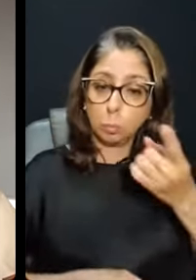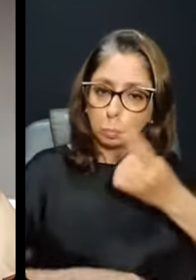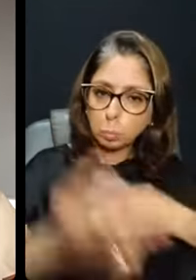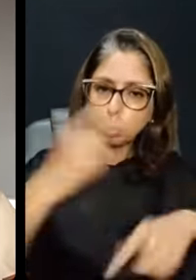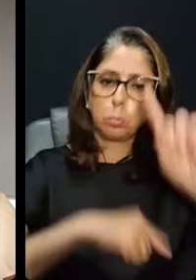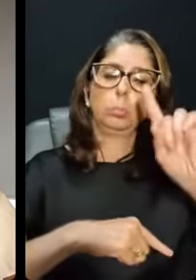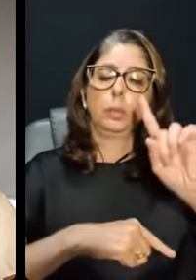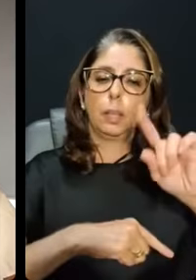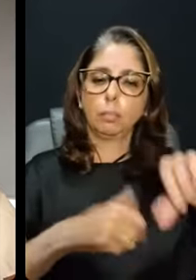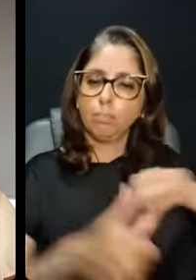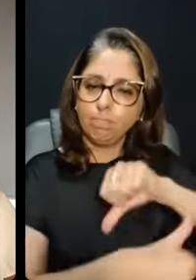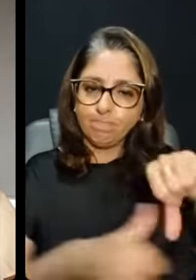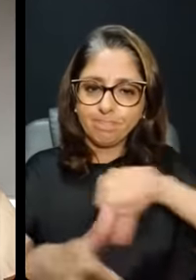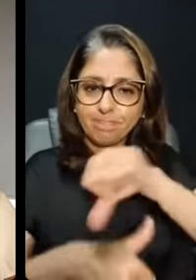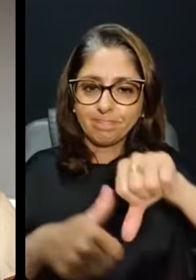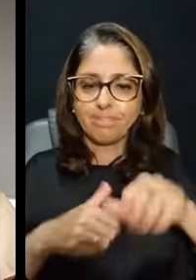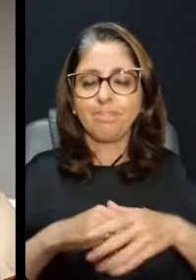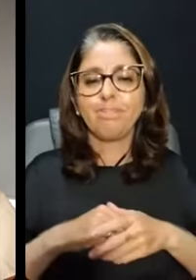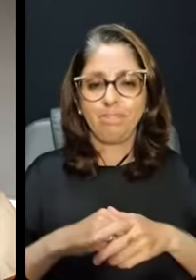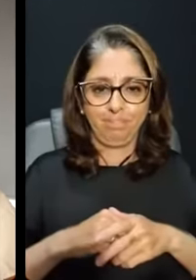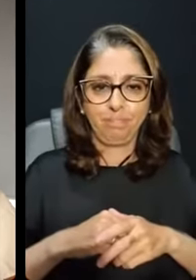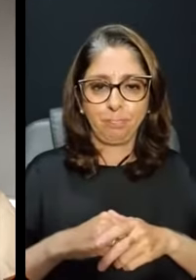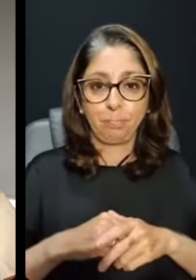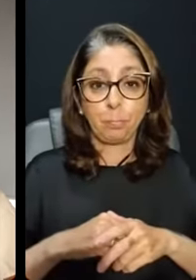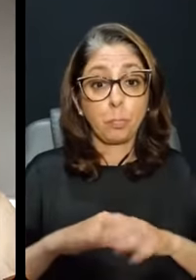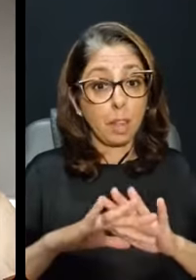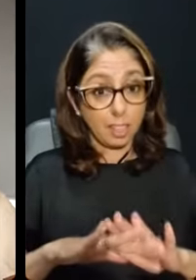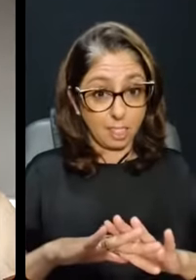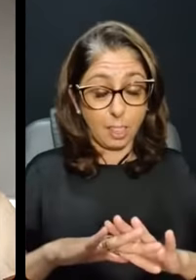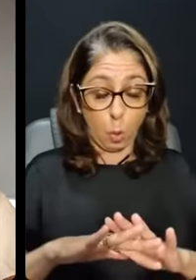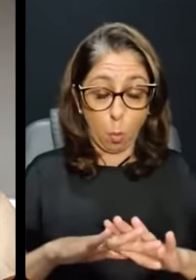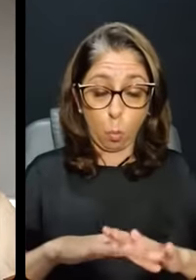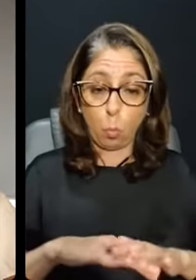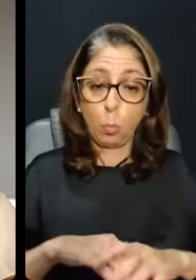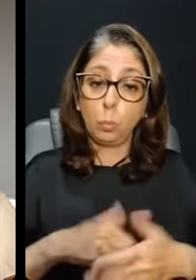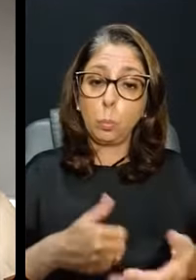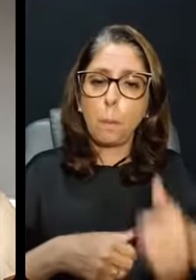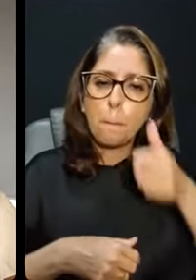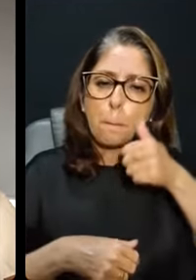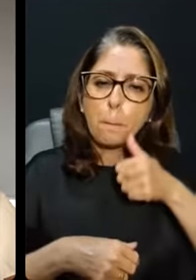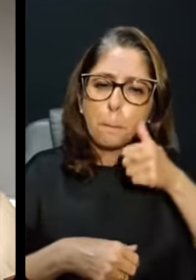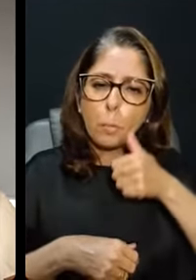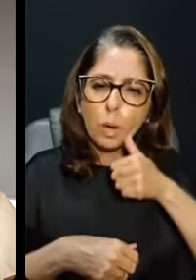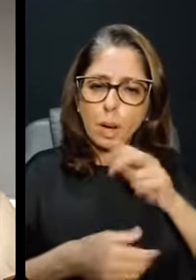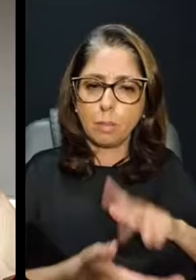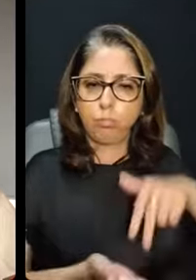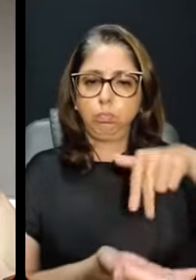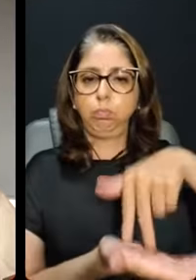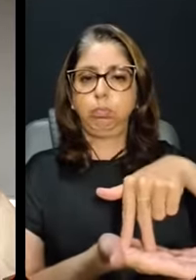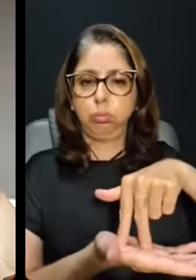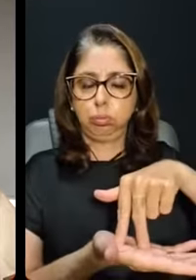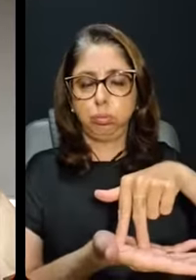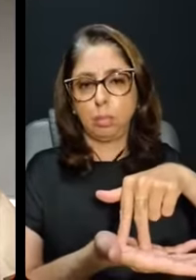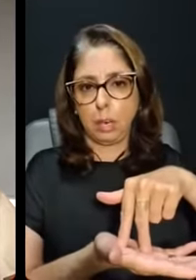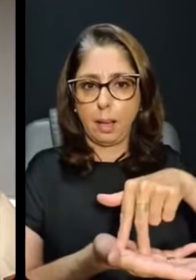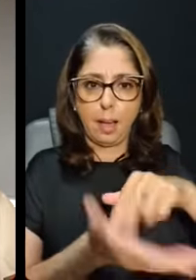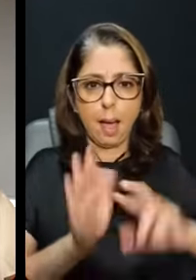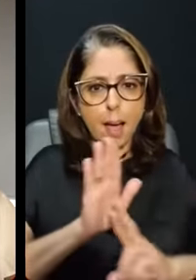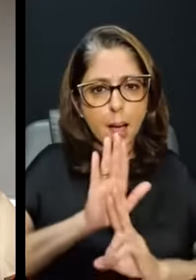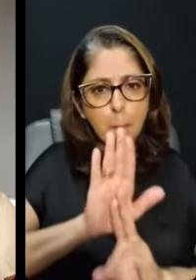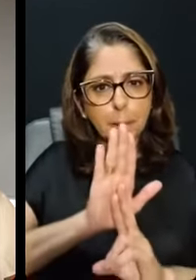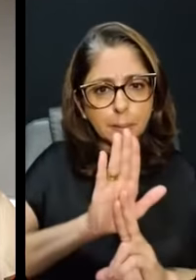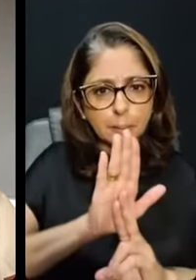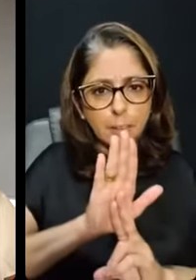falo da sustentabilidade, você falou lá no início, olha, eu estudei sustentabilidade e acessibilidade e elas